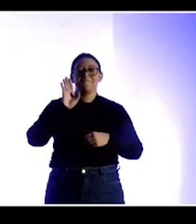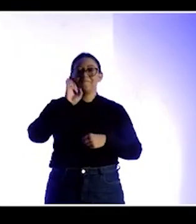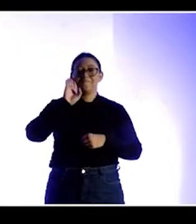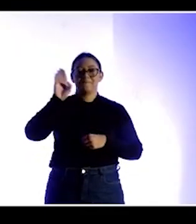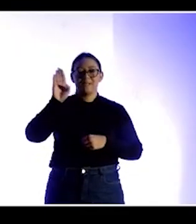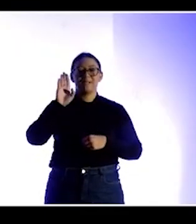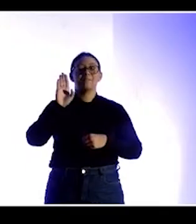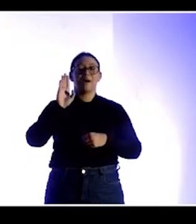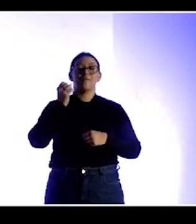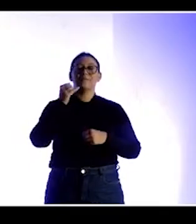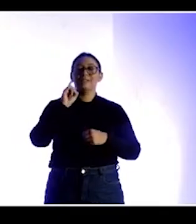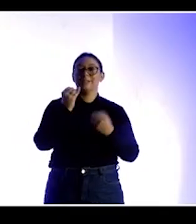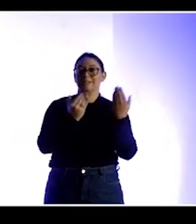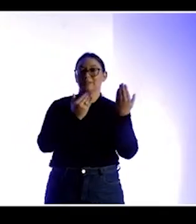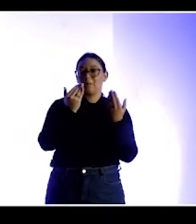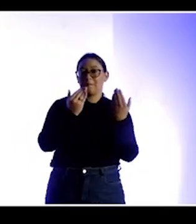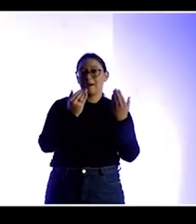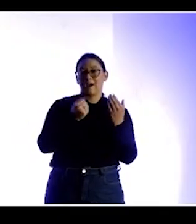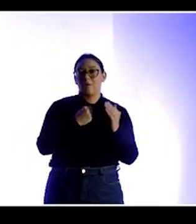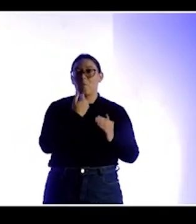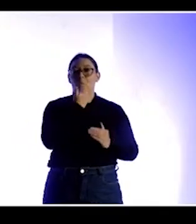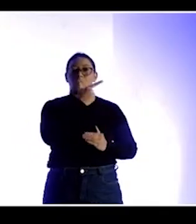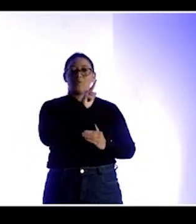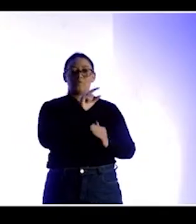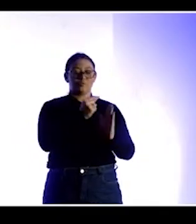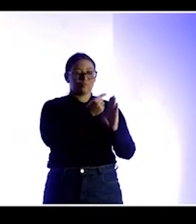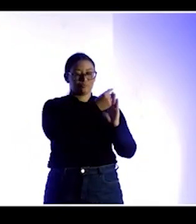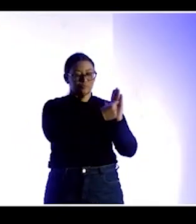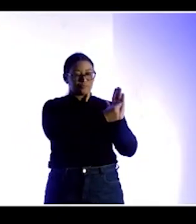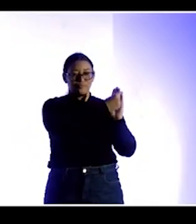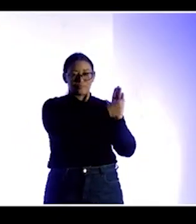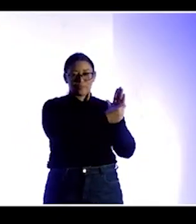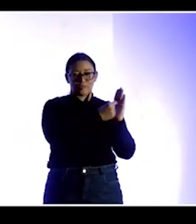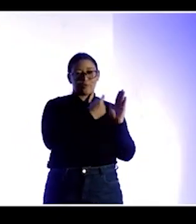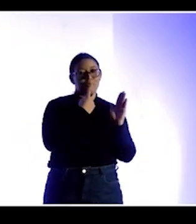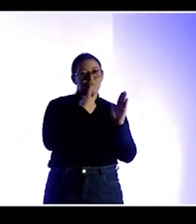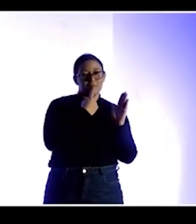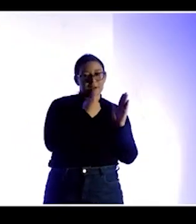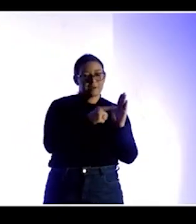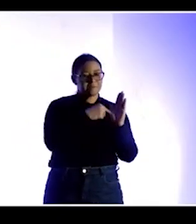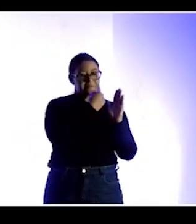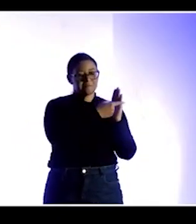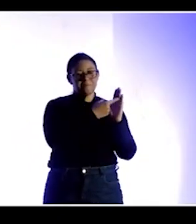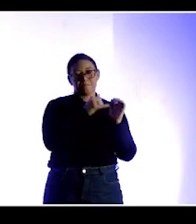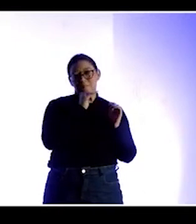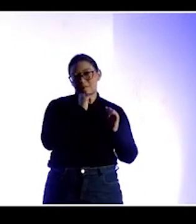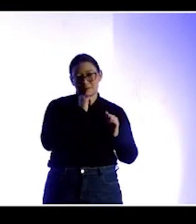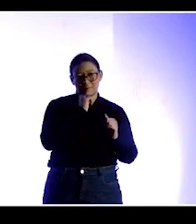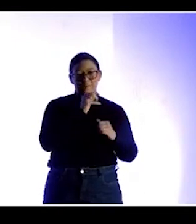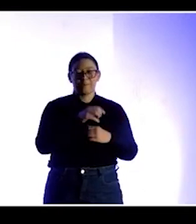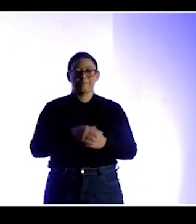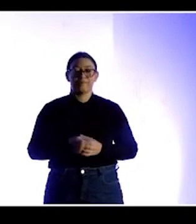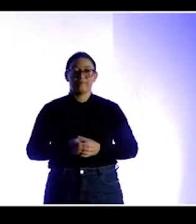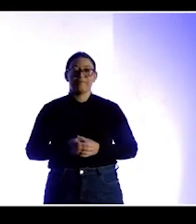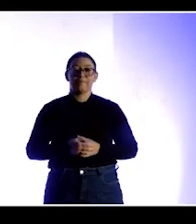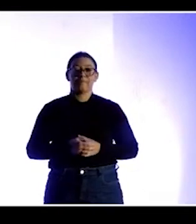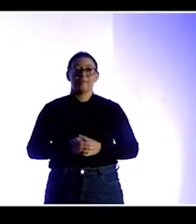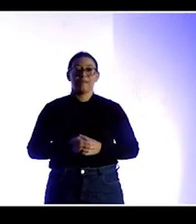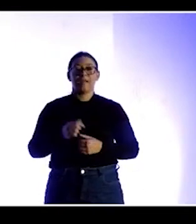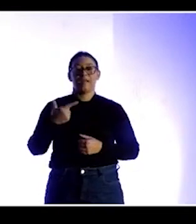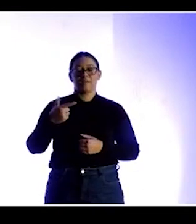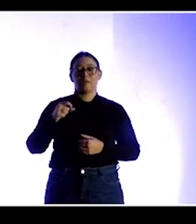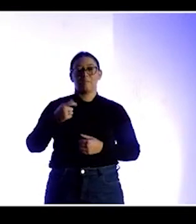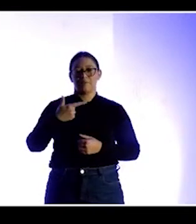verde claro aqui de todas as outras junto. Tá? Então, no ano de 22, a energia solar